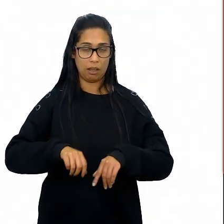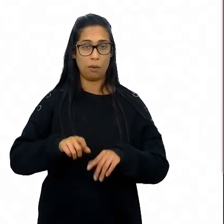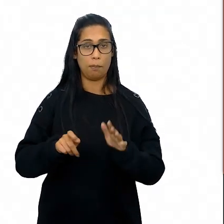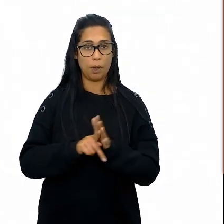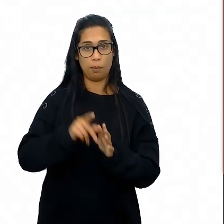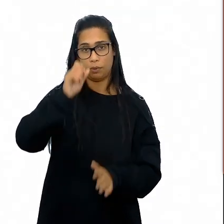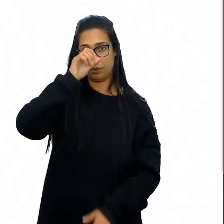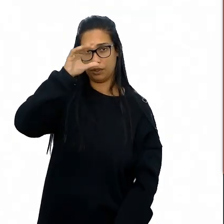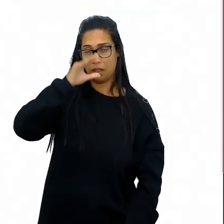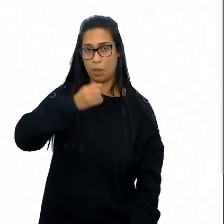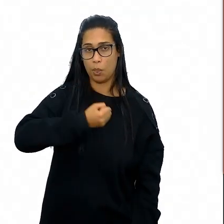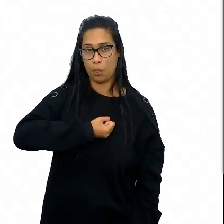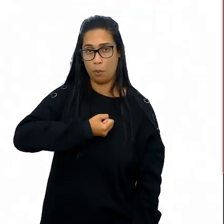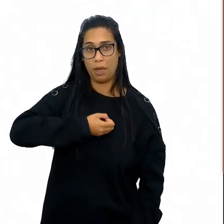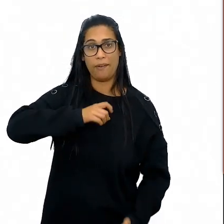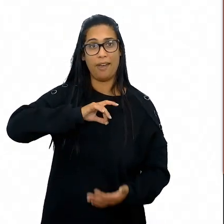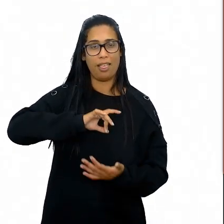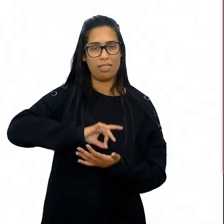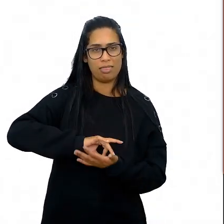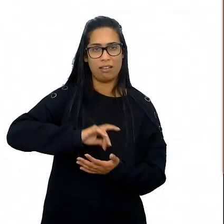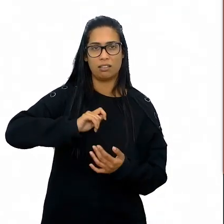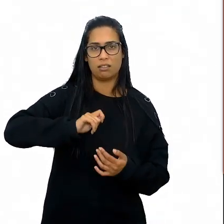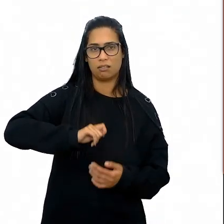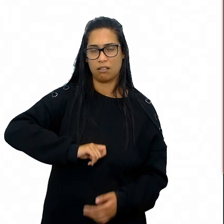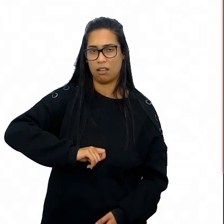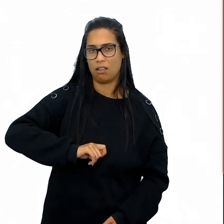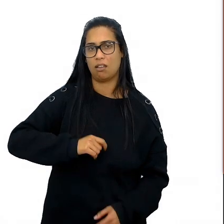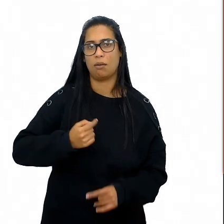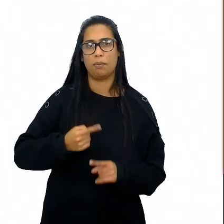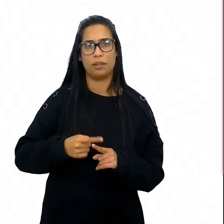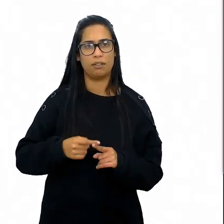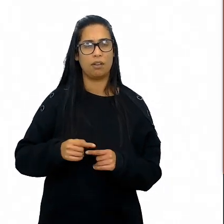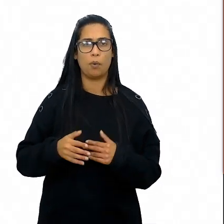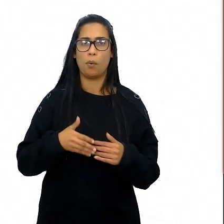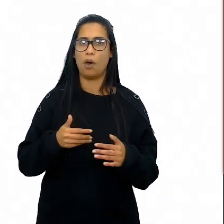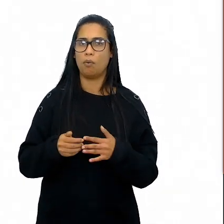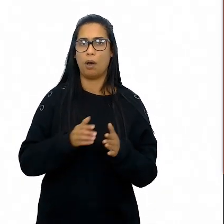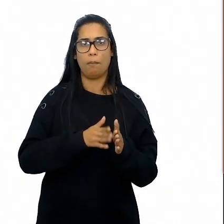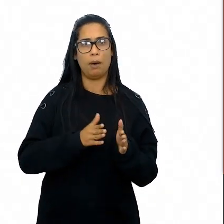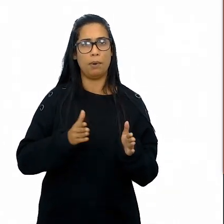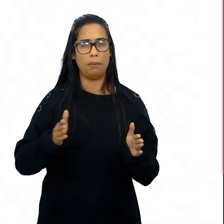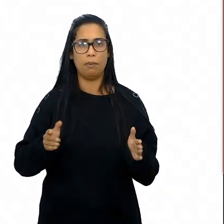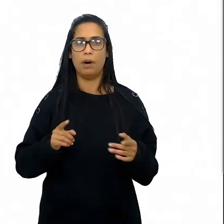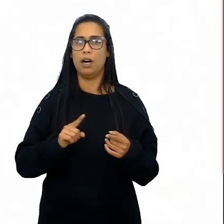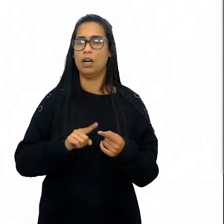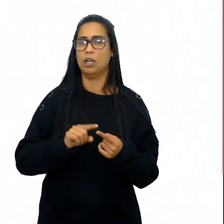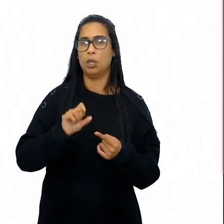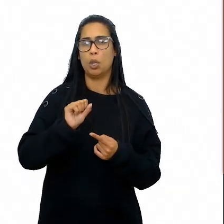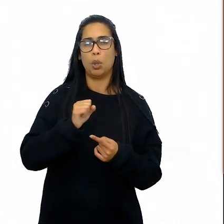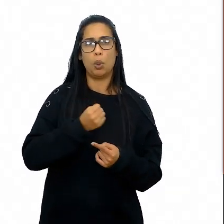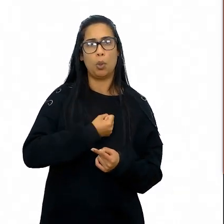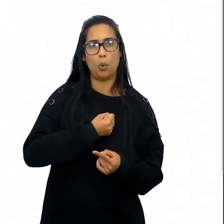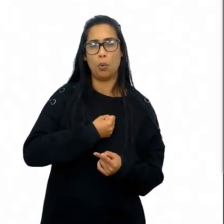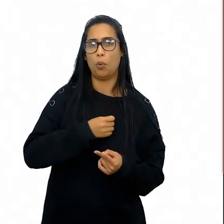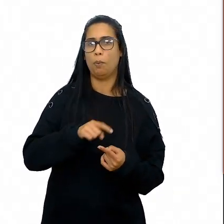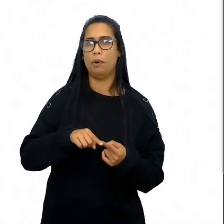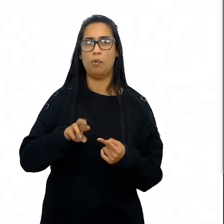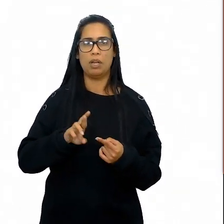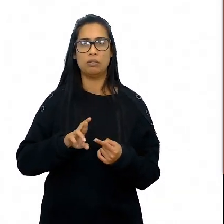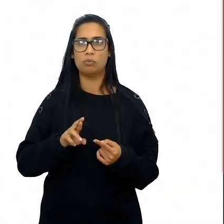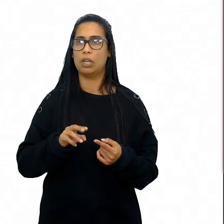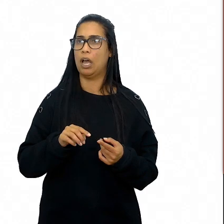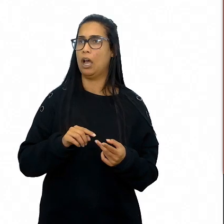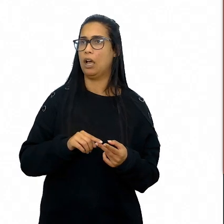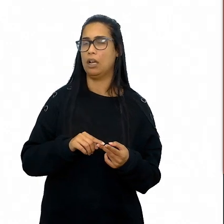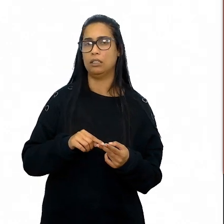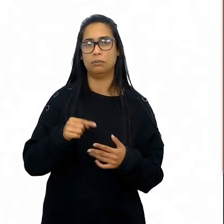necessidade dos números reais na medir qualquer segmento de reta números irracionais conhecimento localização de